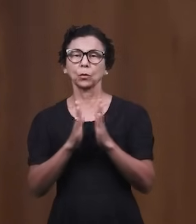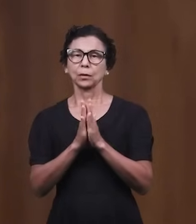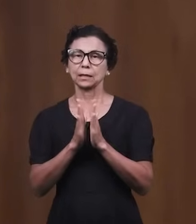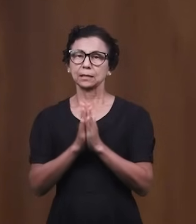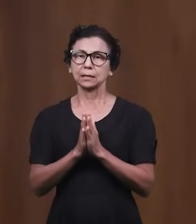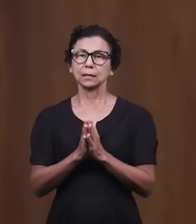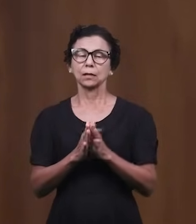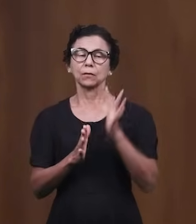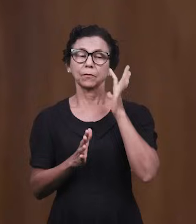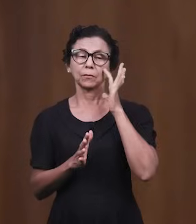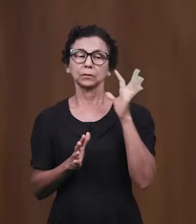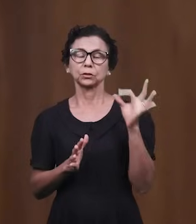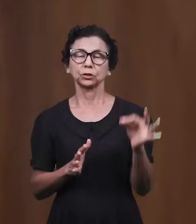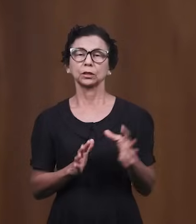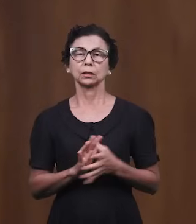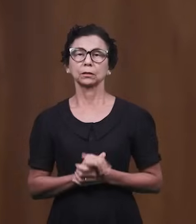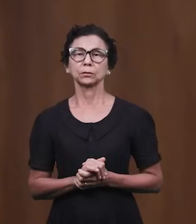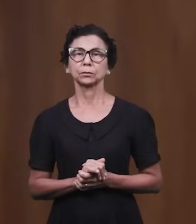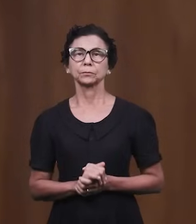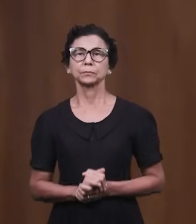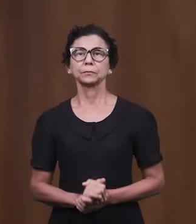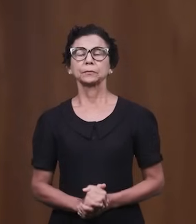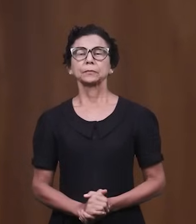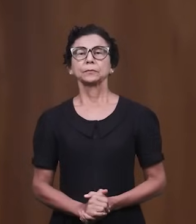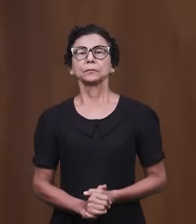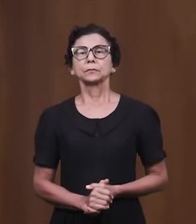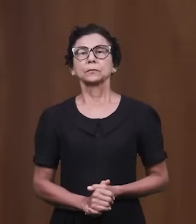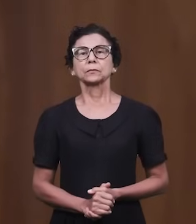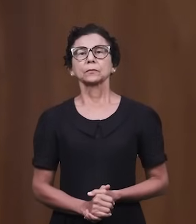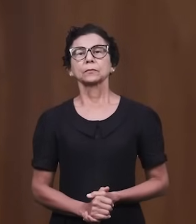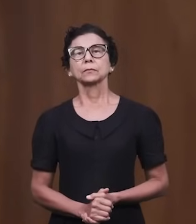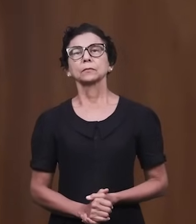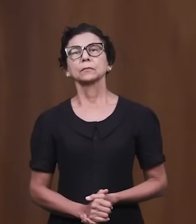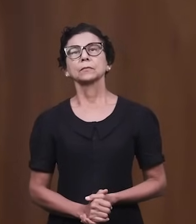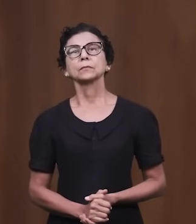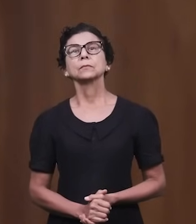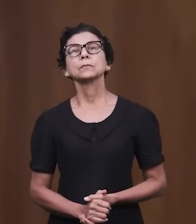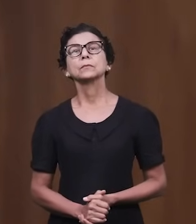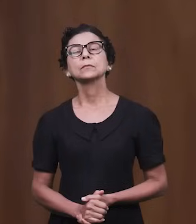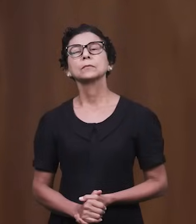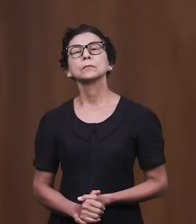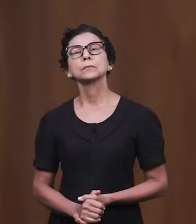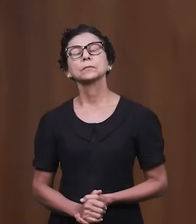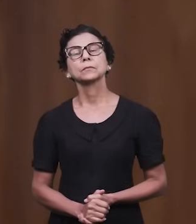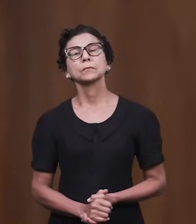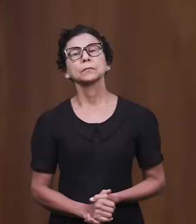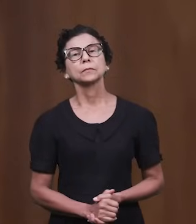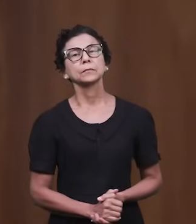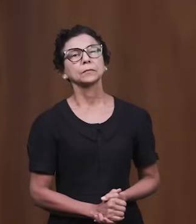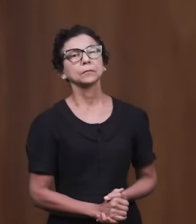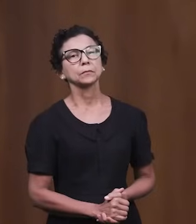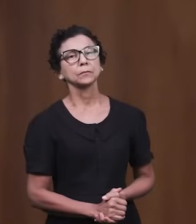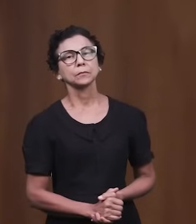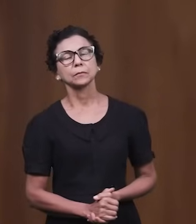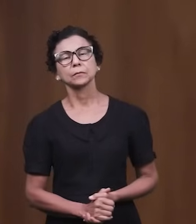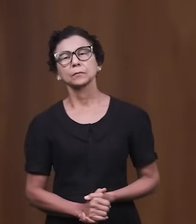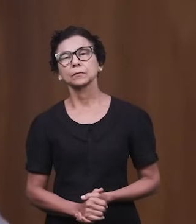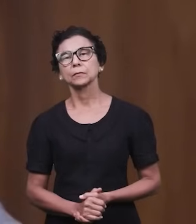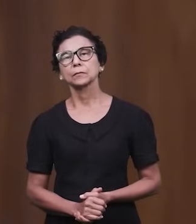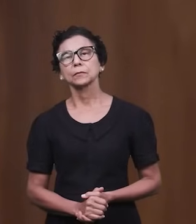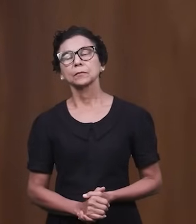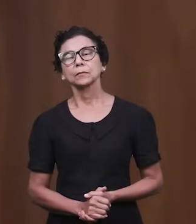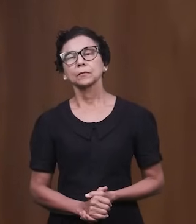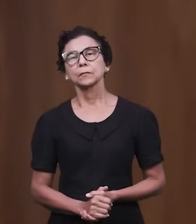a vigilância para se manter isso. Uma outra é consolidar a doutrina apostólica. Por que você fala